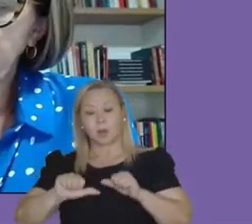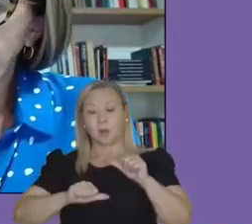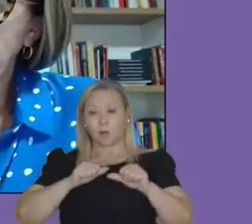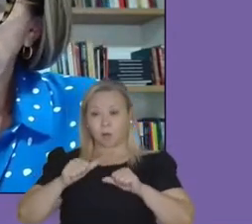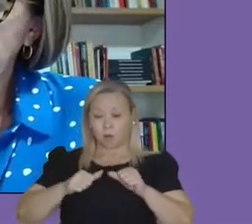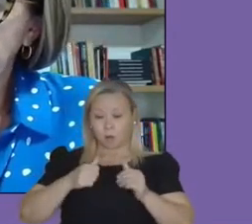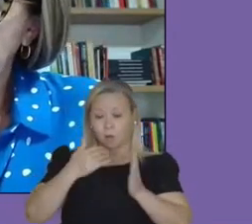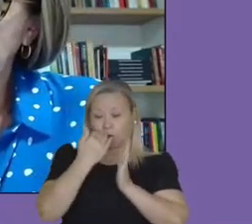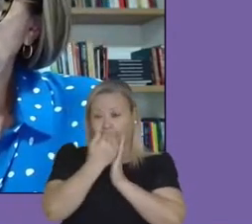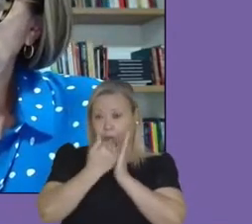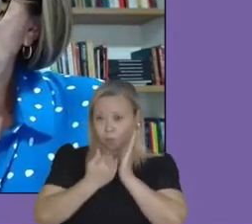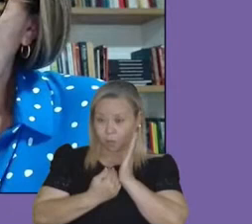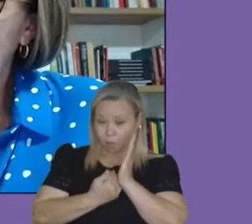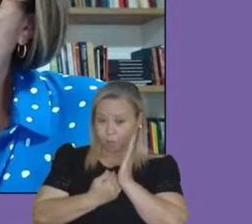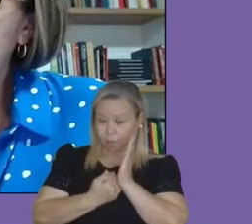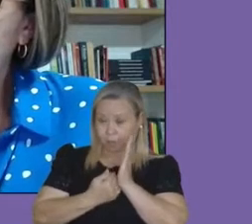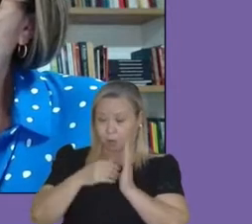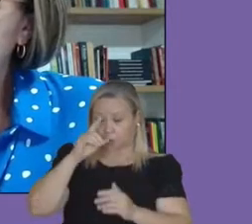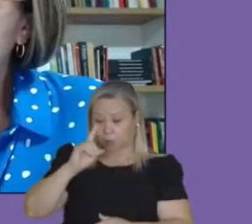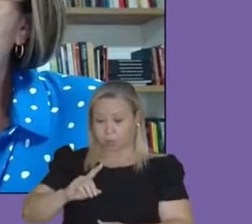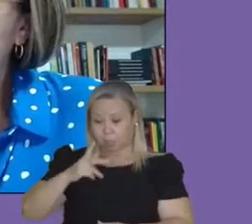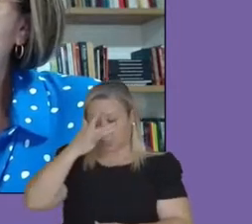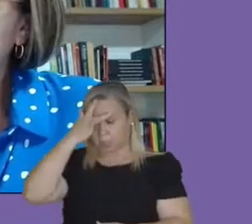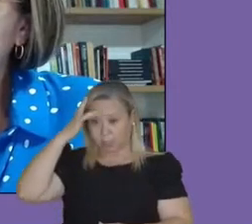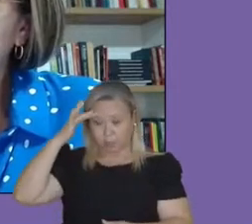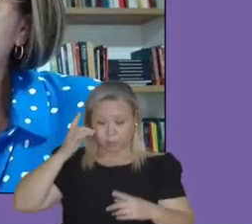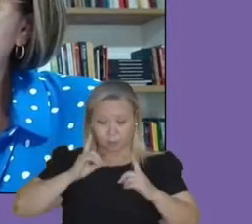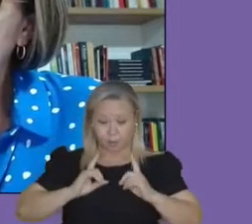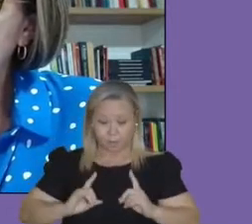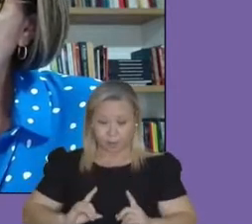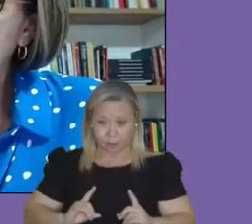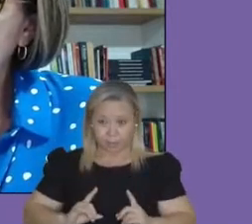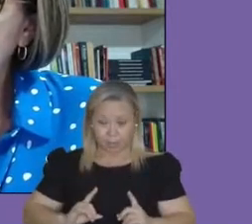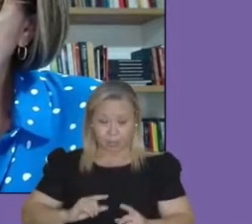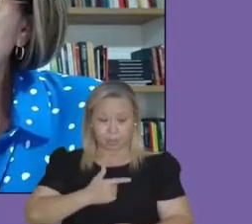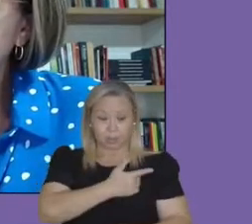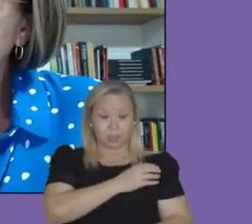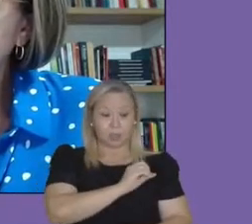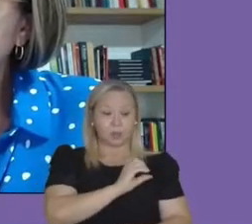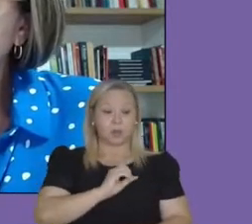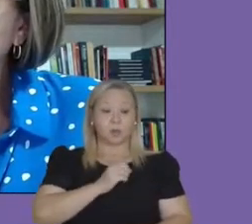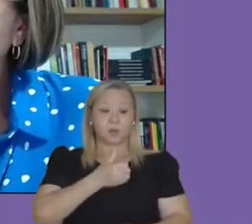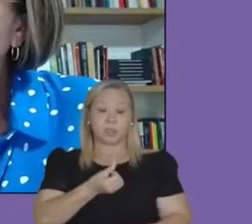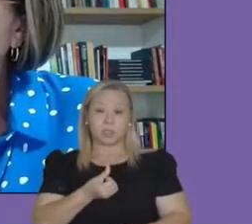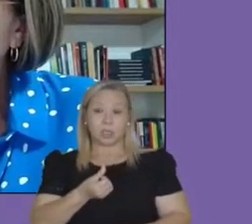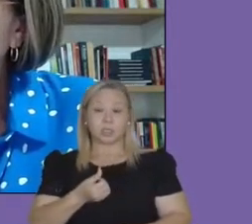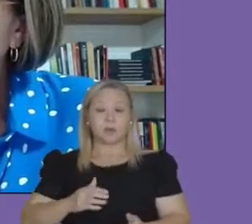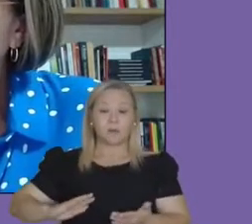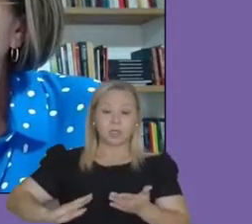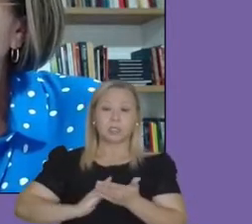com Deficiência de 2006, que foi ratificada em 2009, que traz um novo olhar sobre